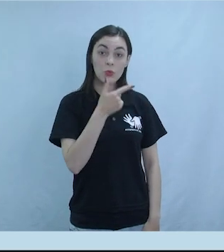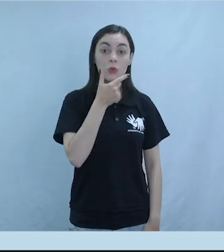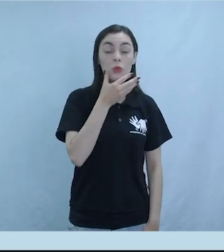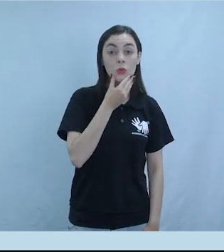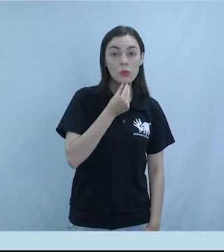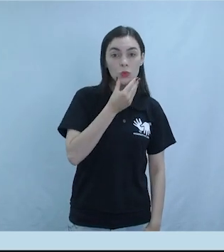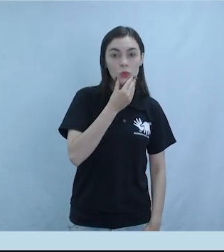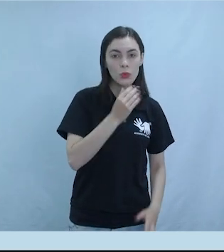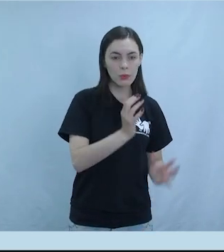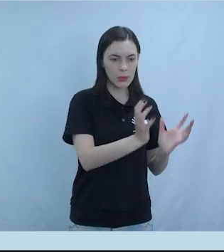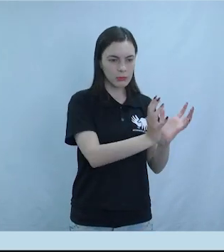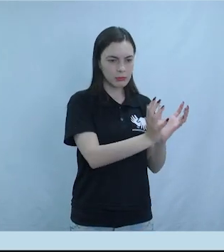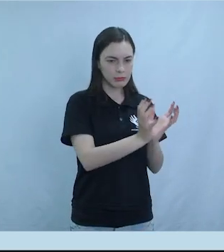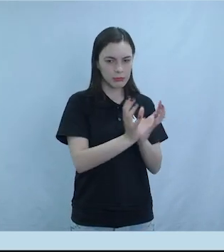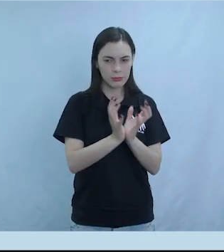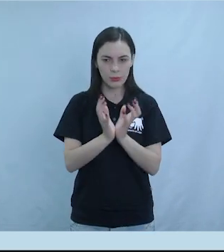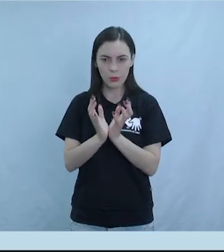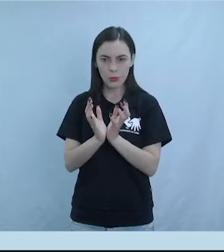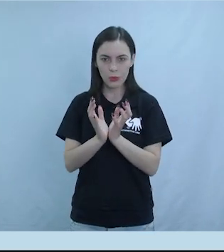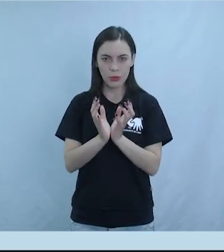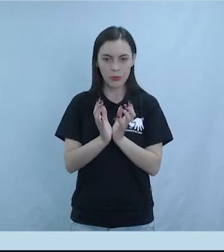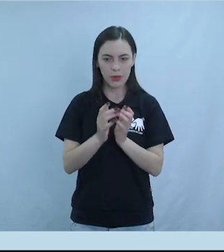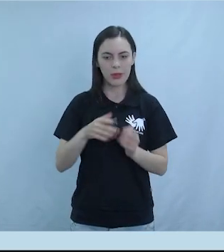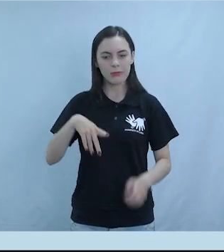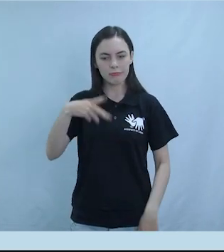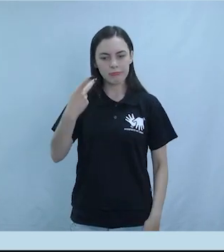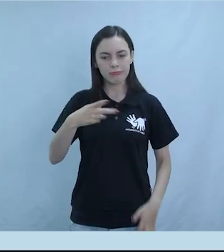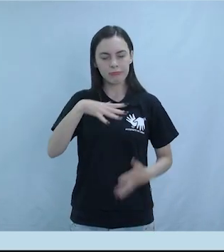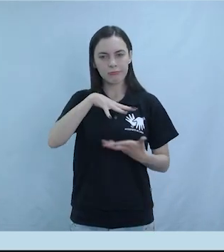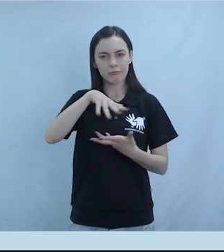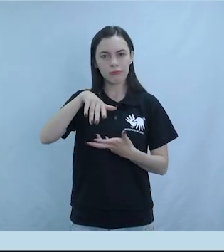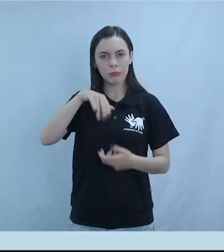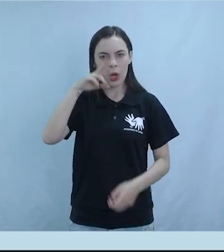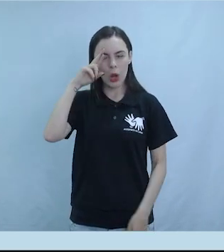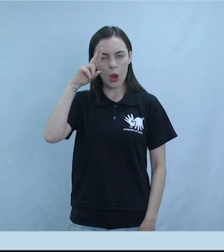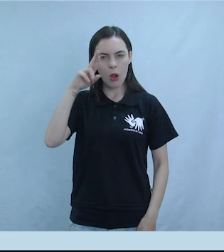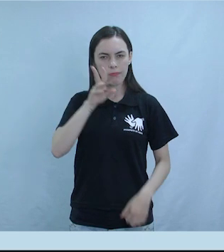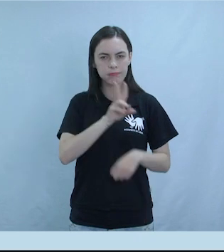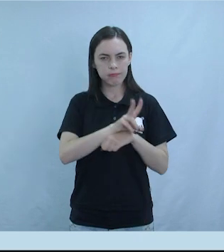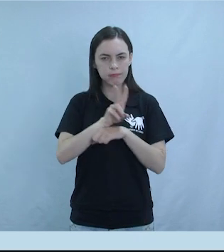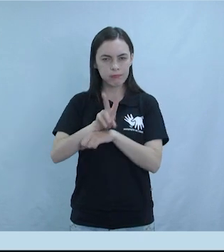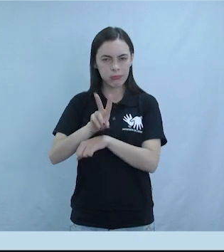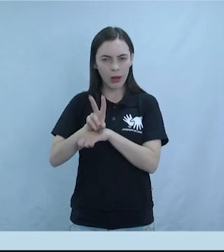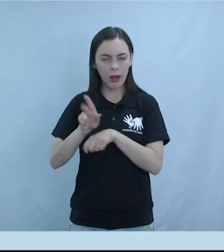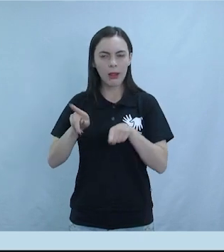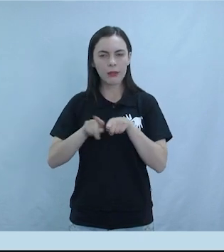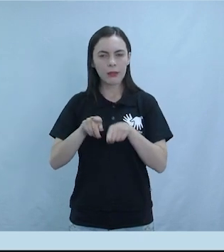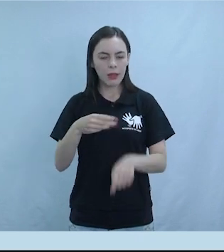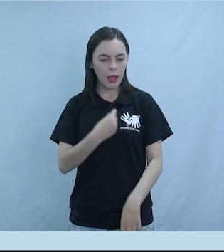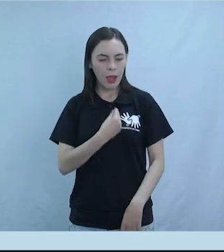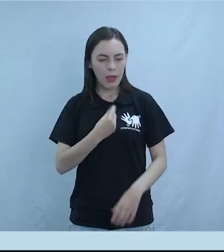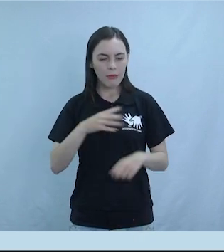homens se tornaram os senhores da terra e